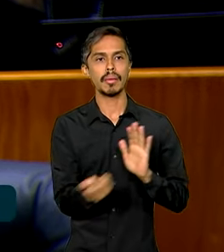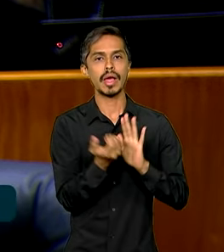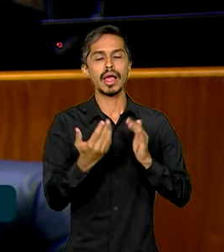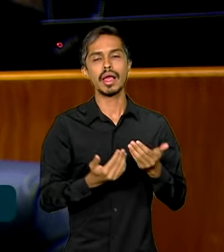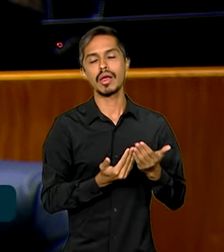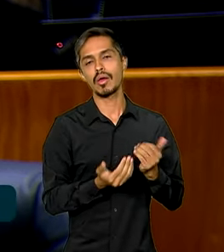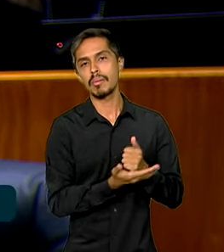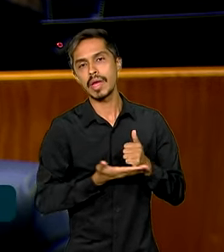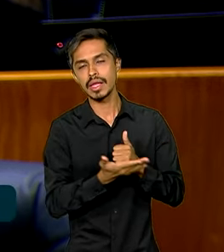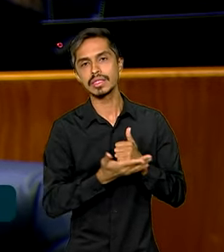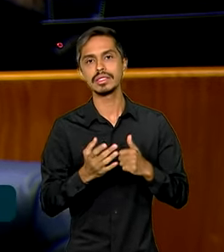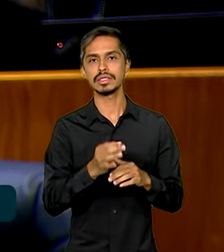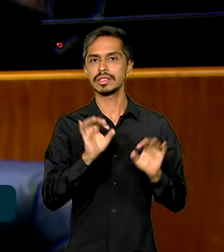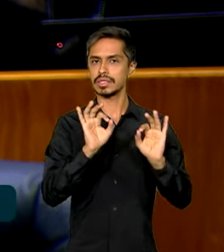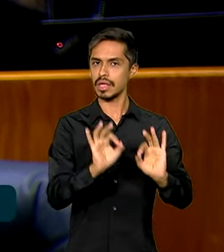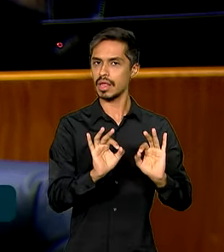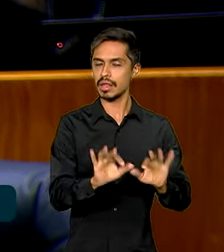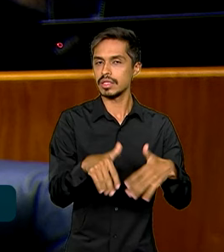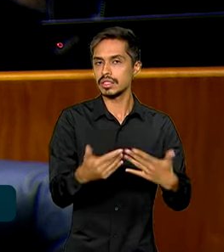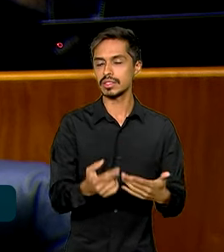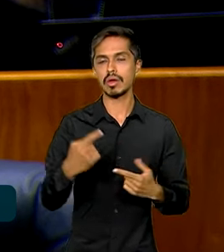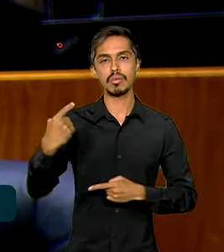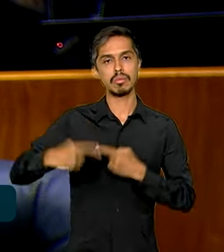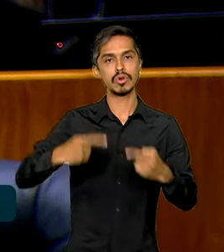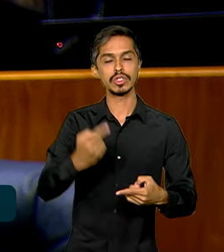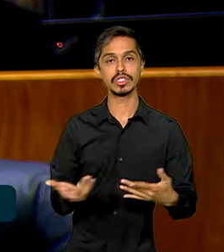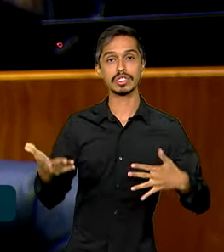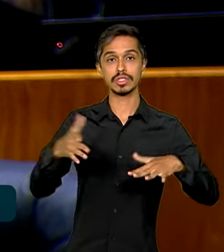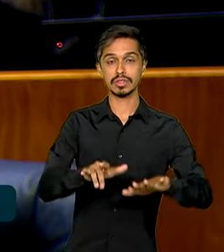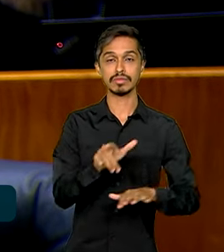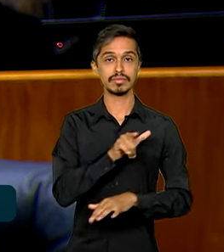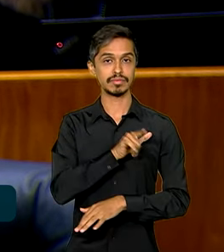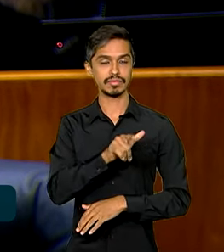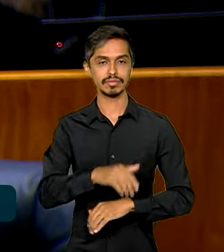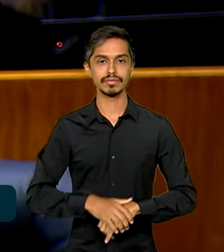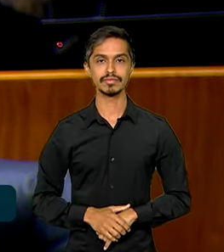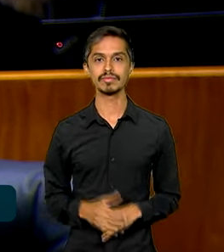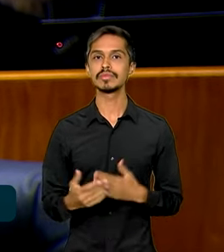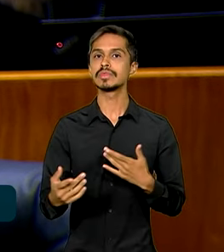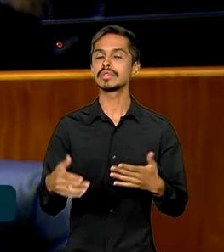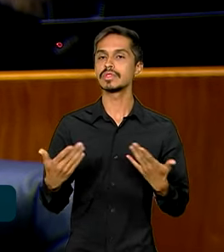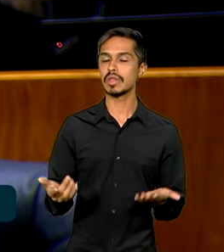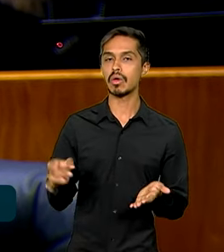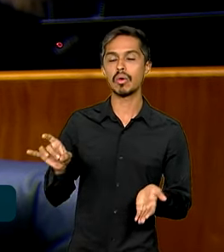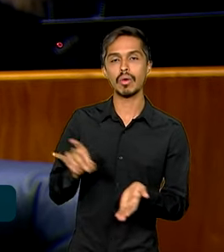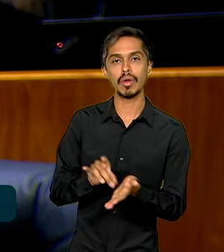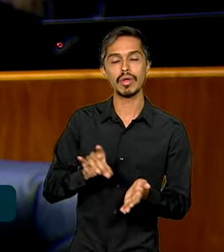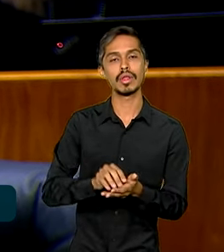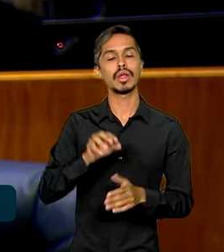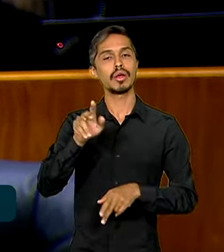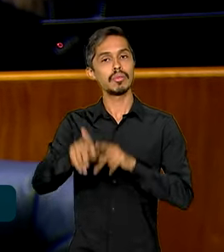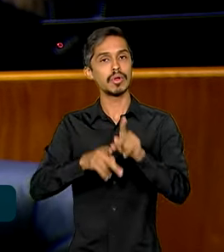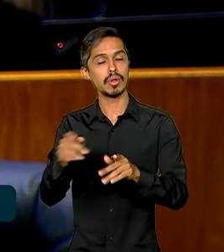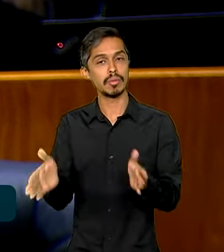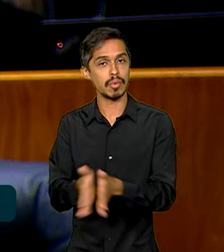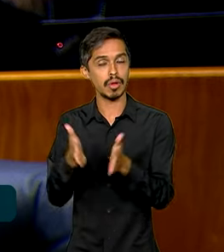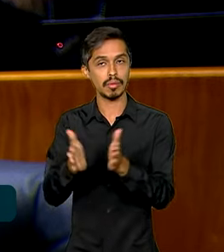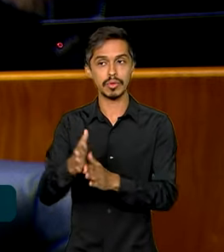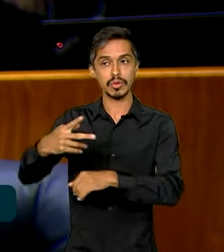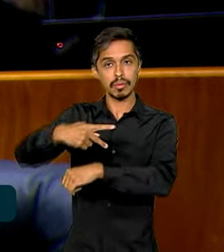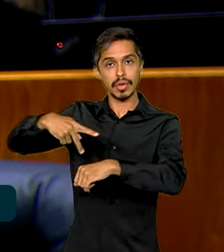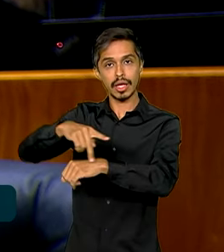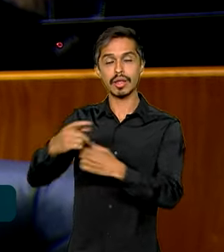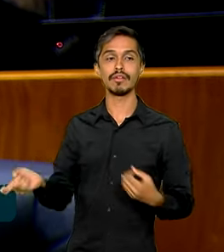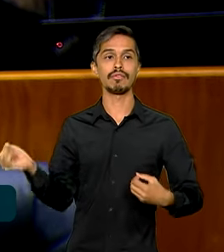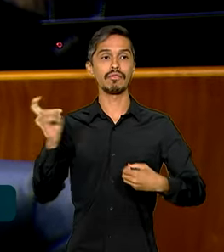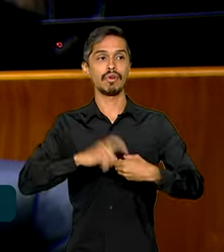possa contar com políticas inclusivas e garante que a população pobre do nosso país volte a